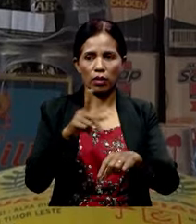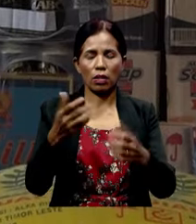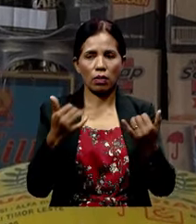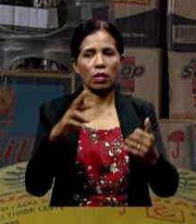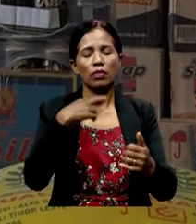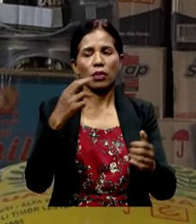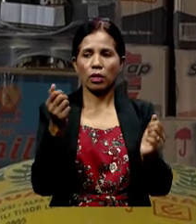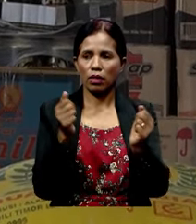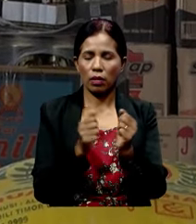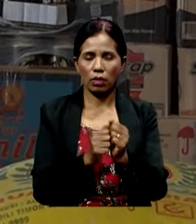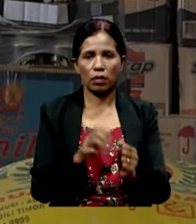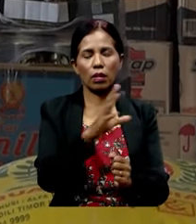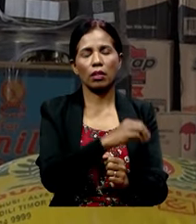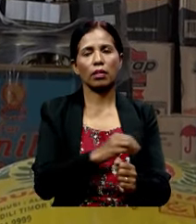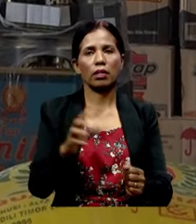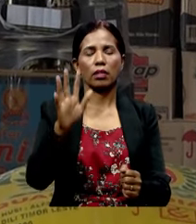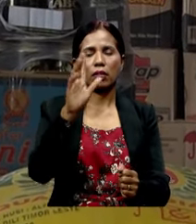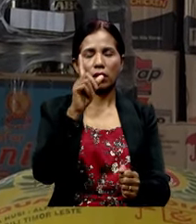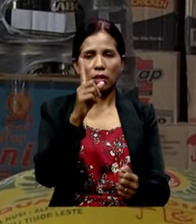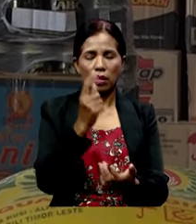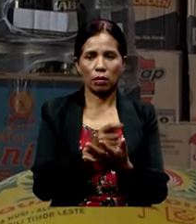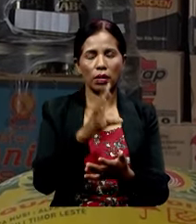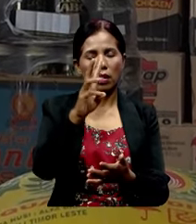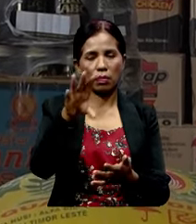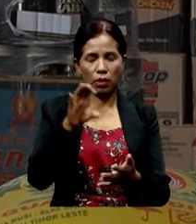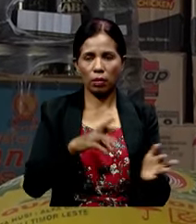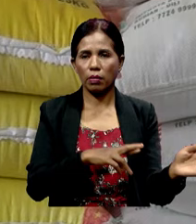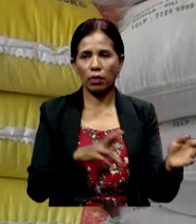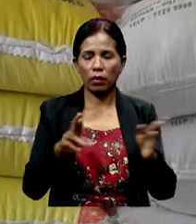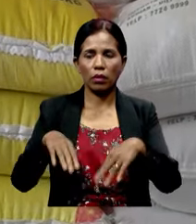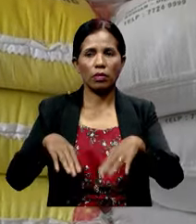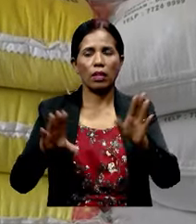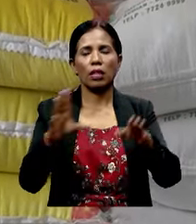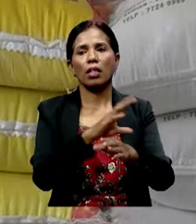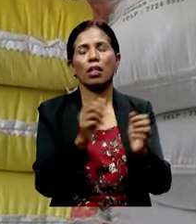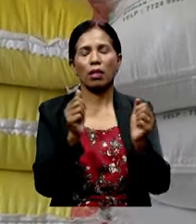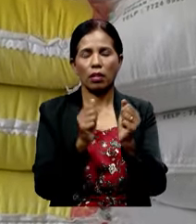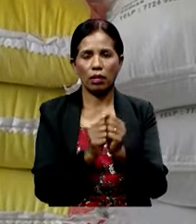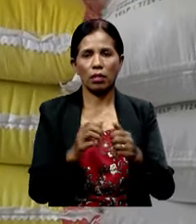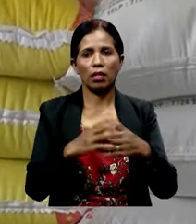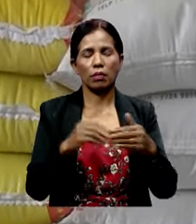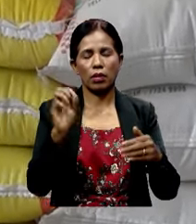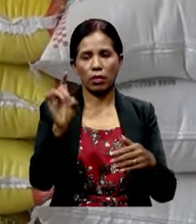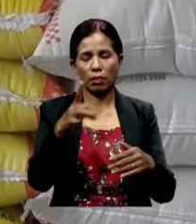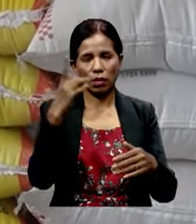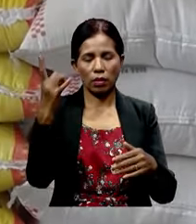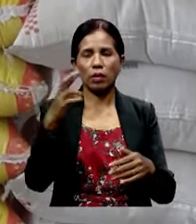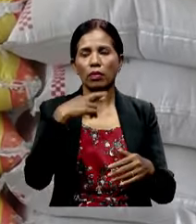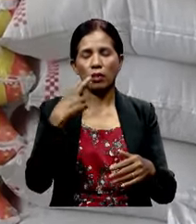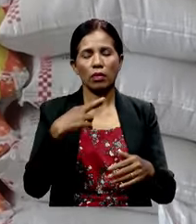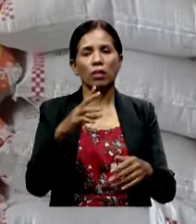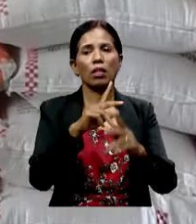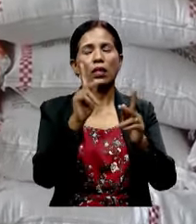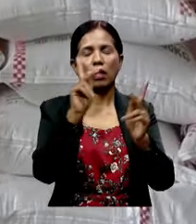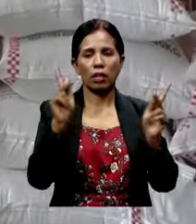hamutuk tonelada riung ida atus nen mak pronto ona iha armazen seifan saku ida ho presu dolar samra simvalu fos nebeloza alfa